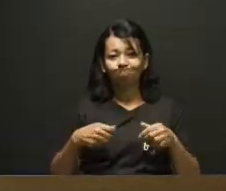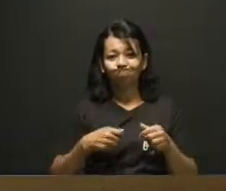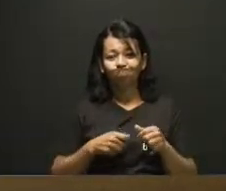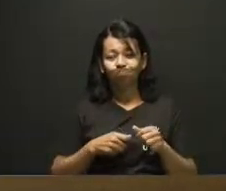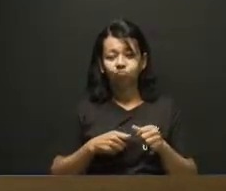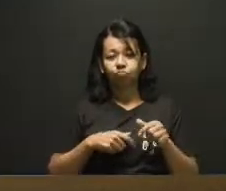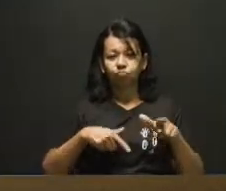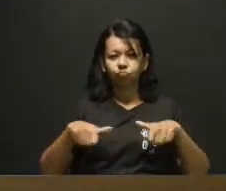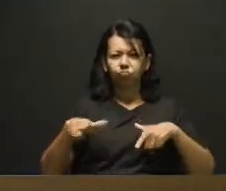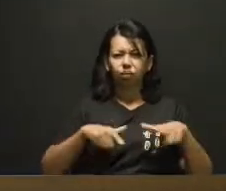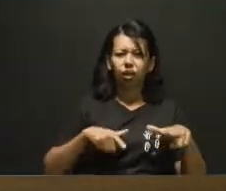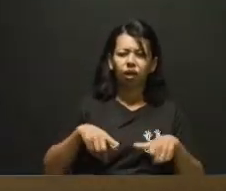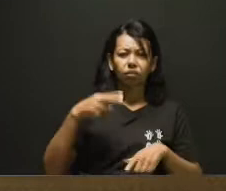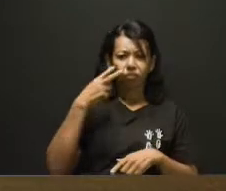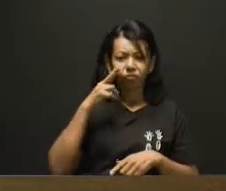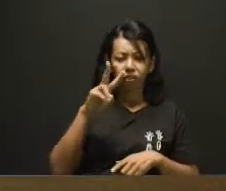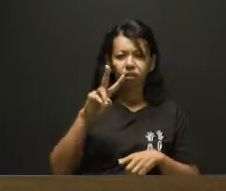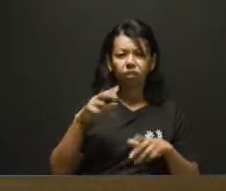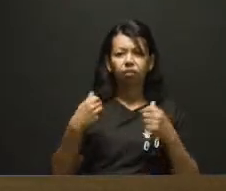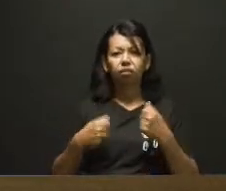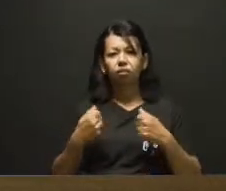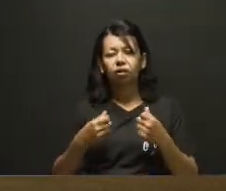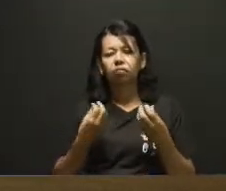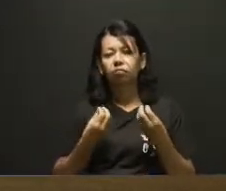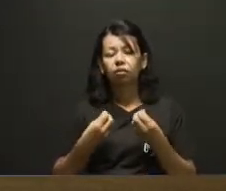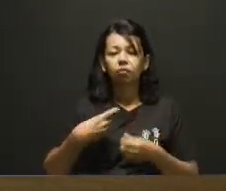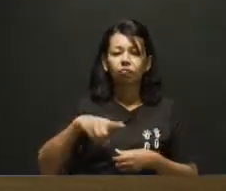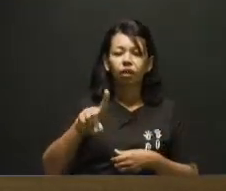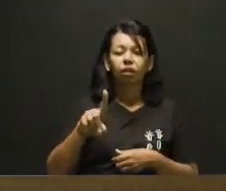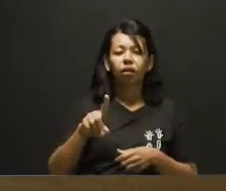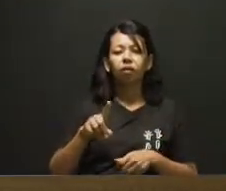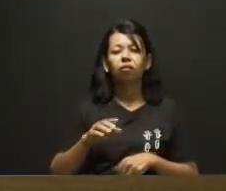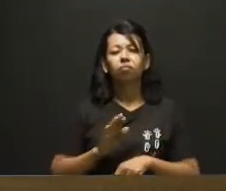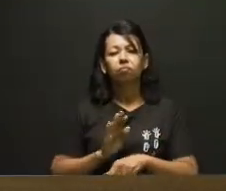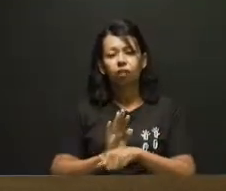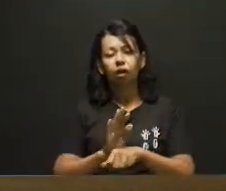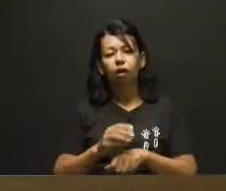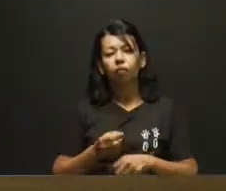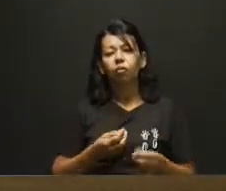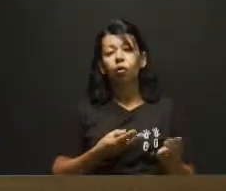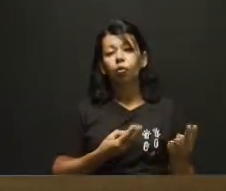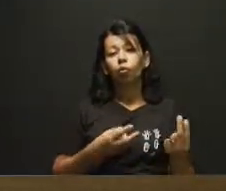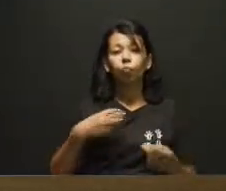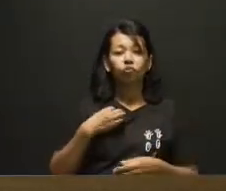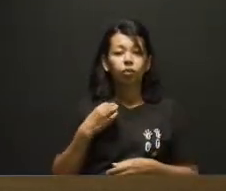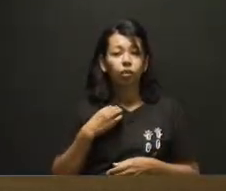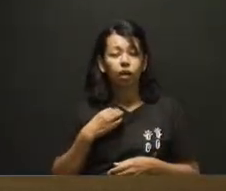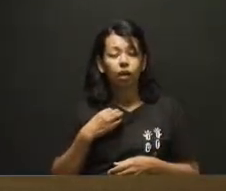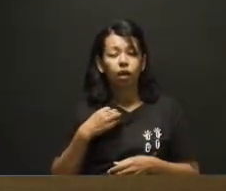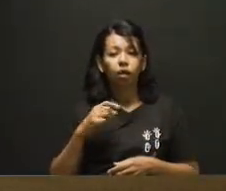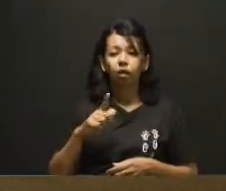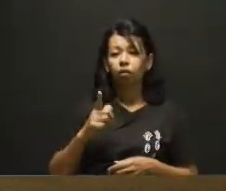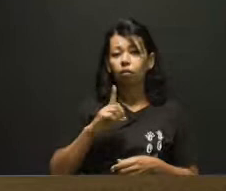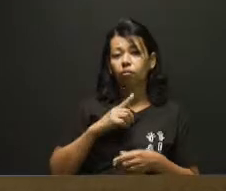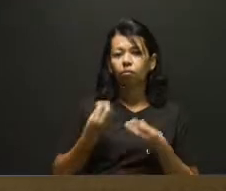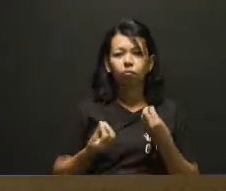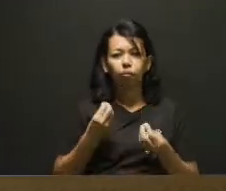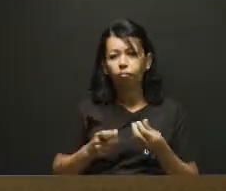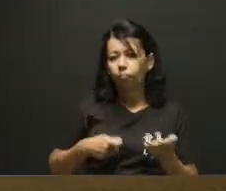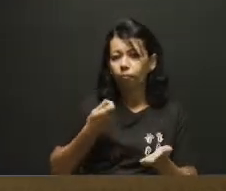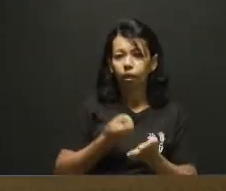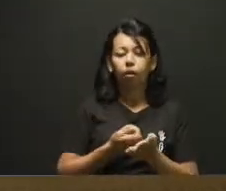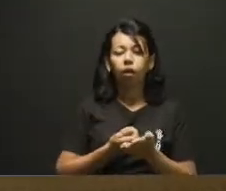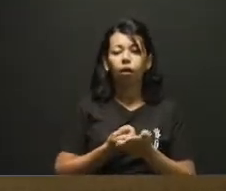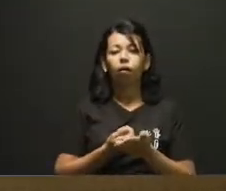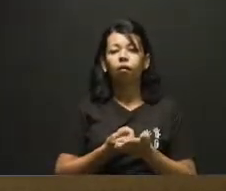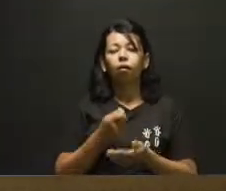chegar lá e você vai entender como voluntário porque minha filha foi encaminhado de uma escola e eu não tenho condições de pagar então a criança